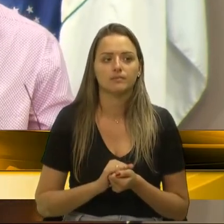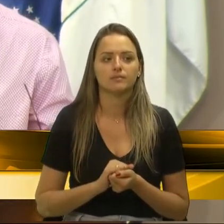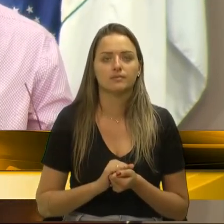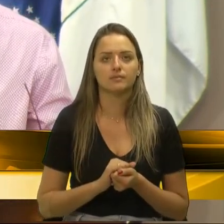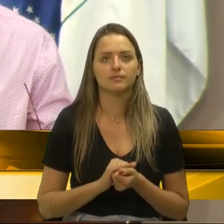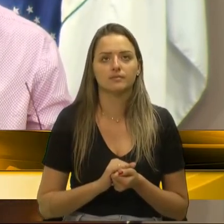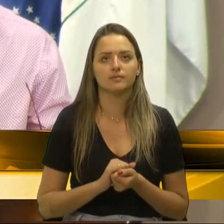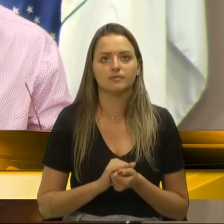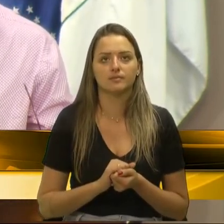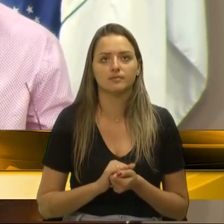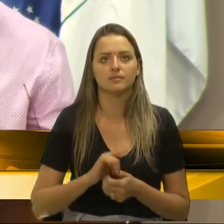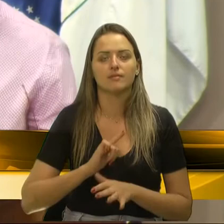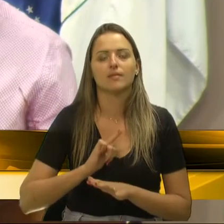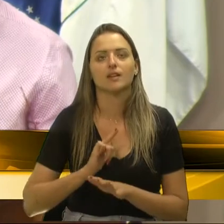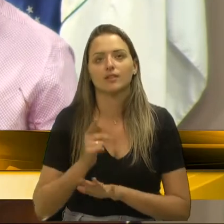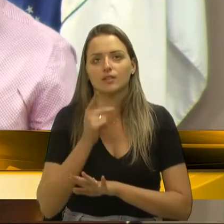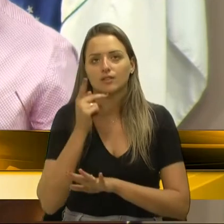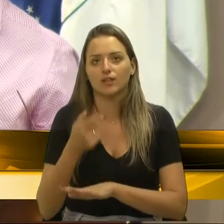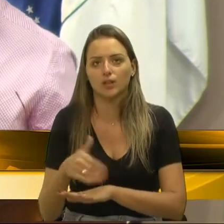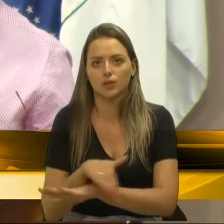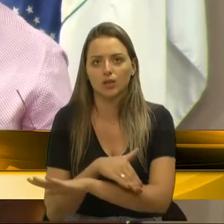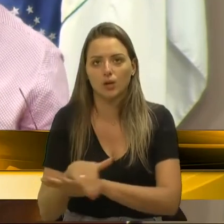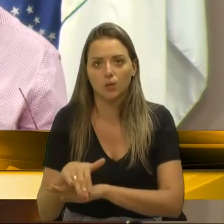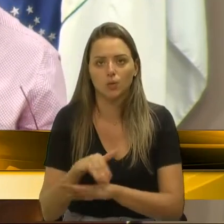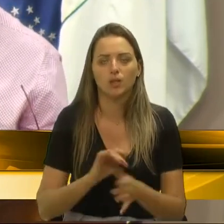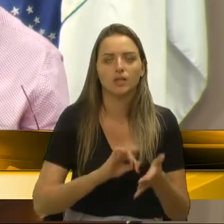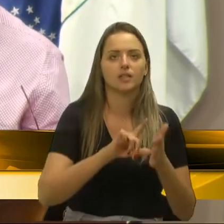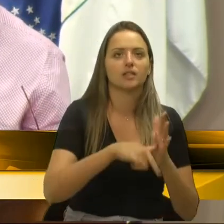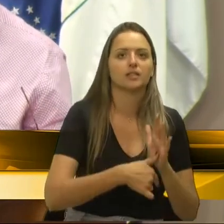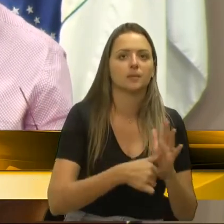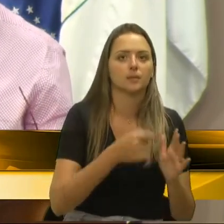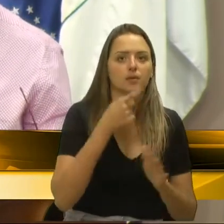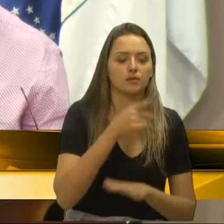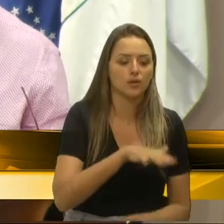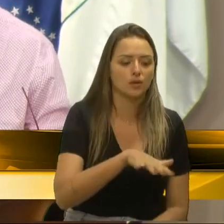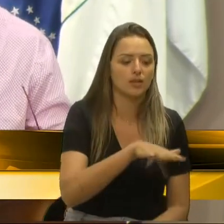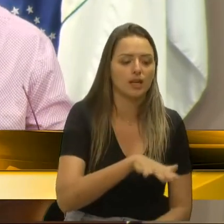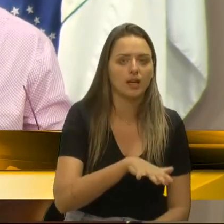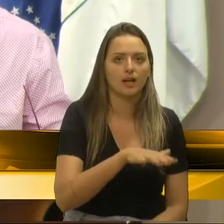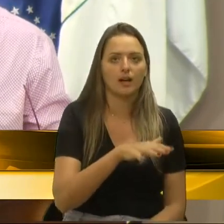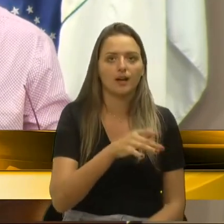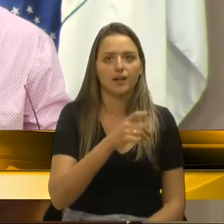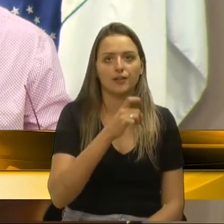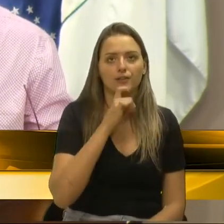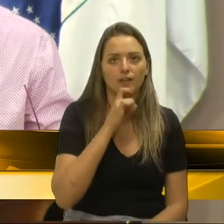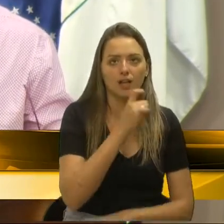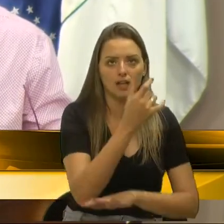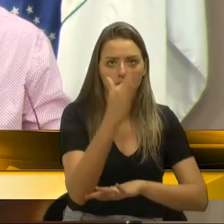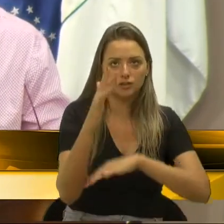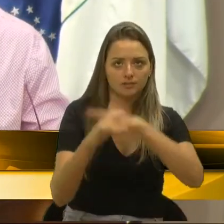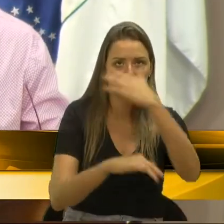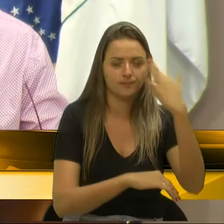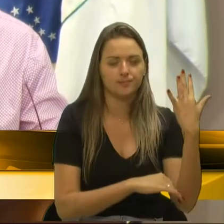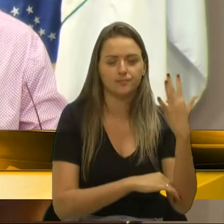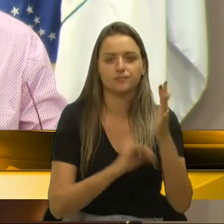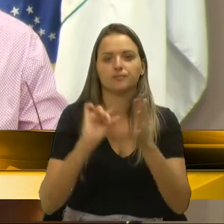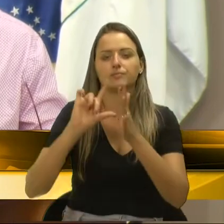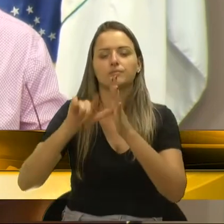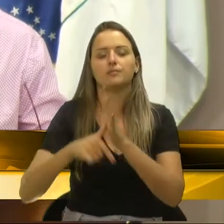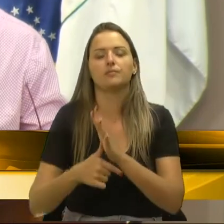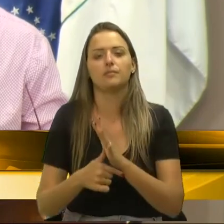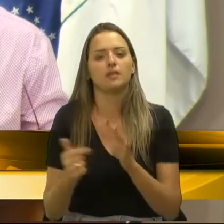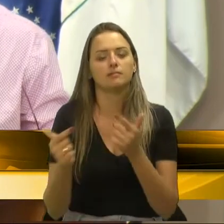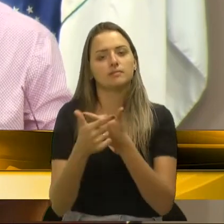Ali agora eu vou falar da rua, depois do espaço da área verde abandonada na nossa cidade. Então, depois eu não tenho